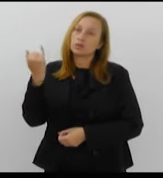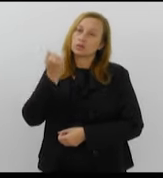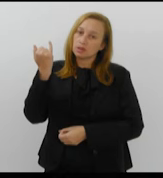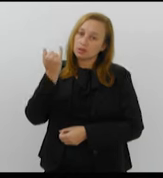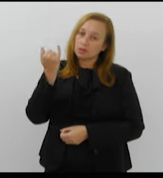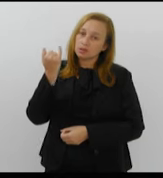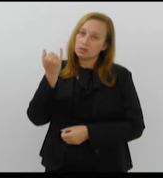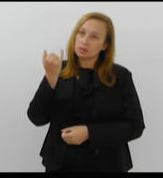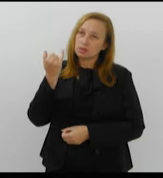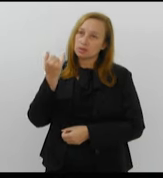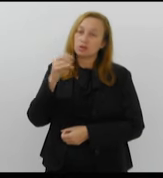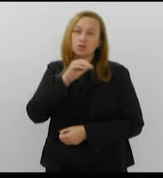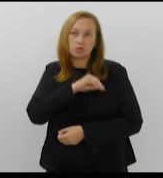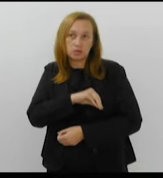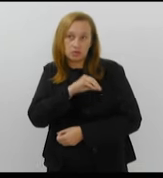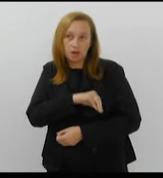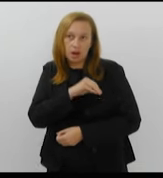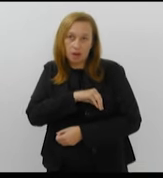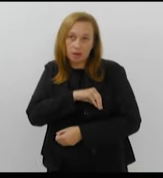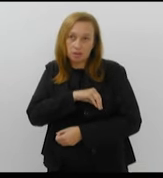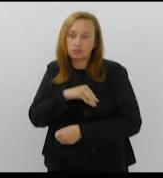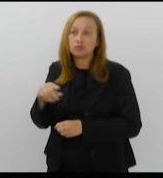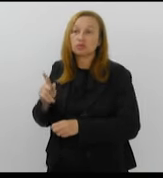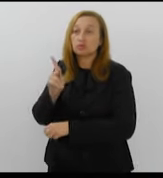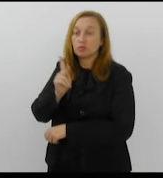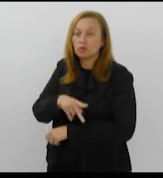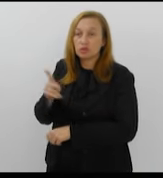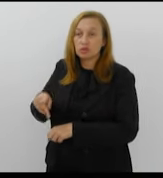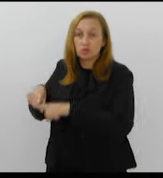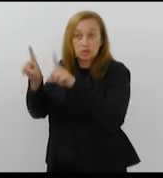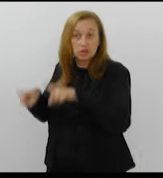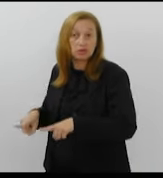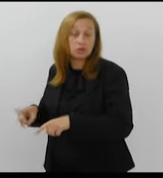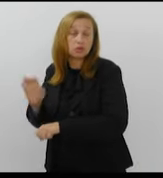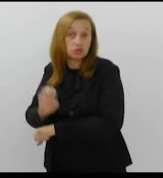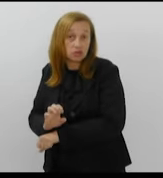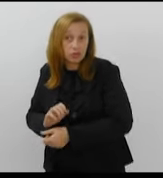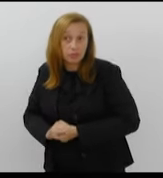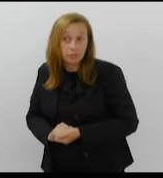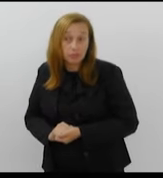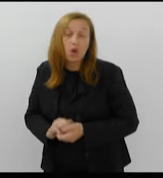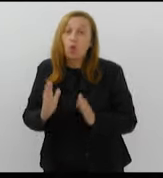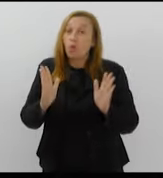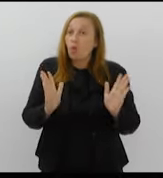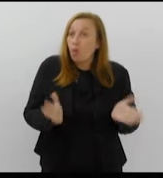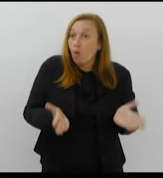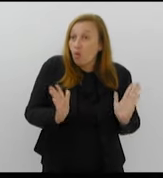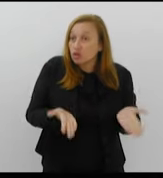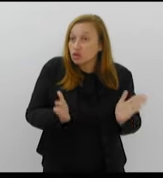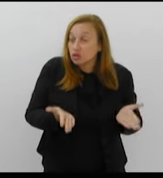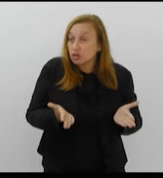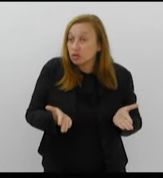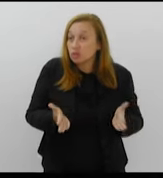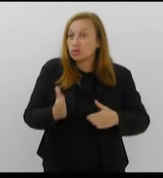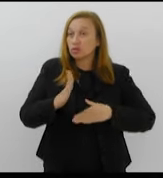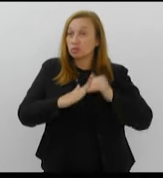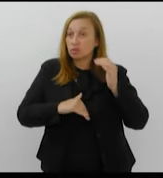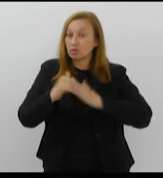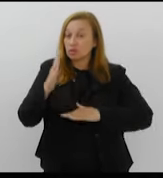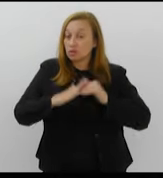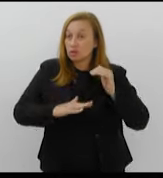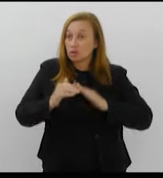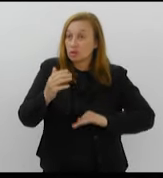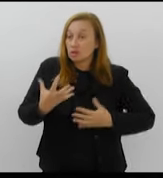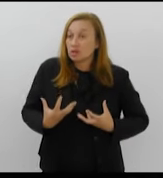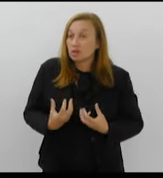cumprimento dos pisos salariais do magistério dos servidores estaduais. Hoje, os profissionais estão recebendo